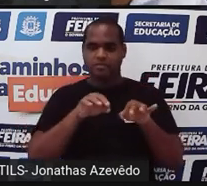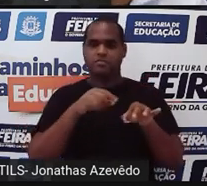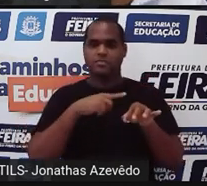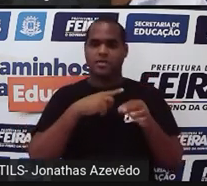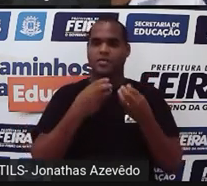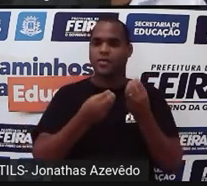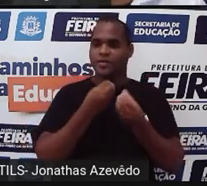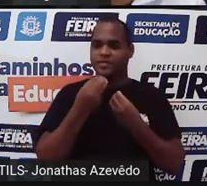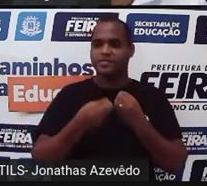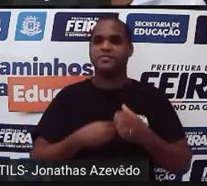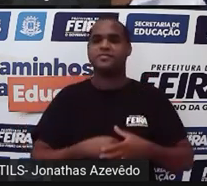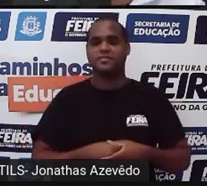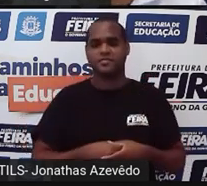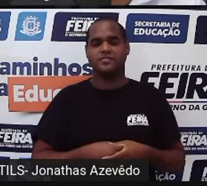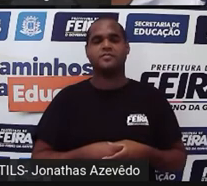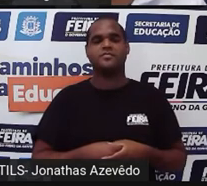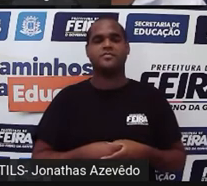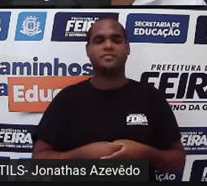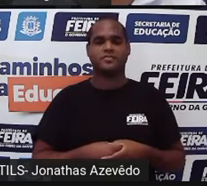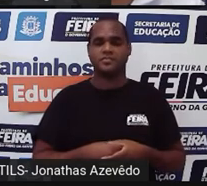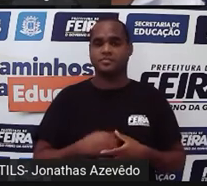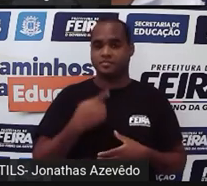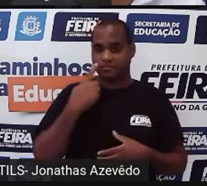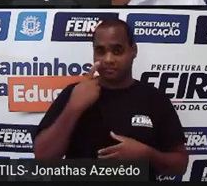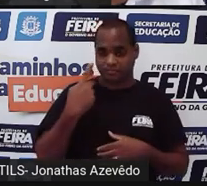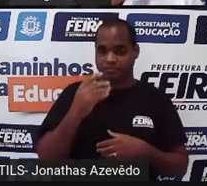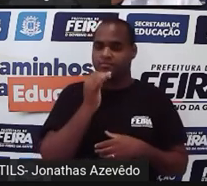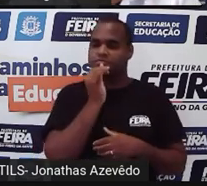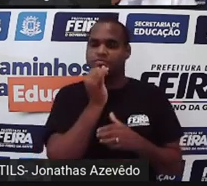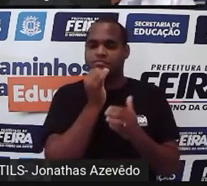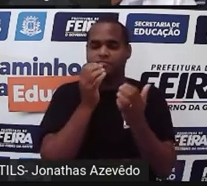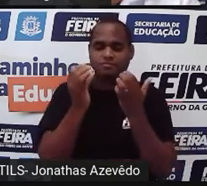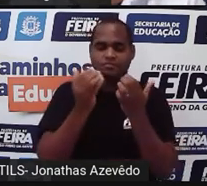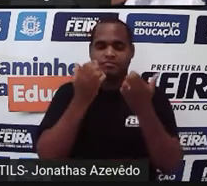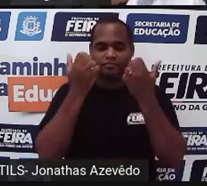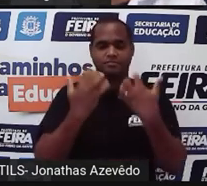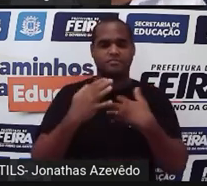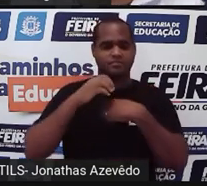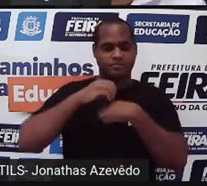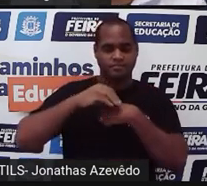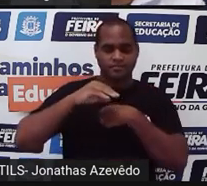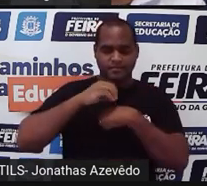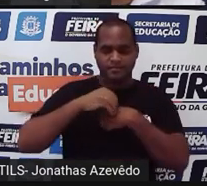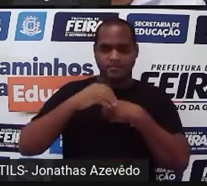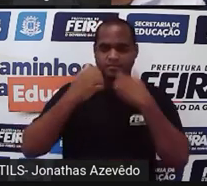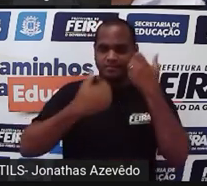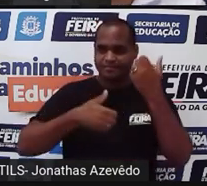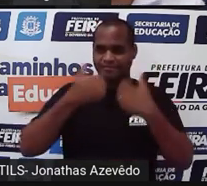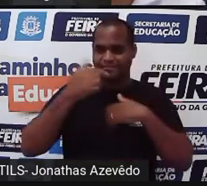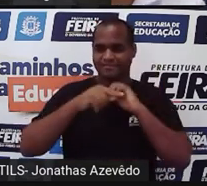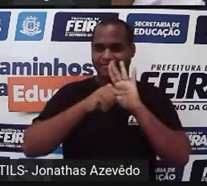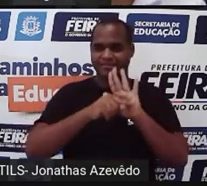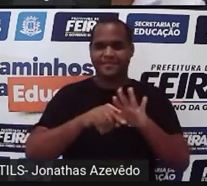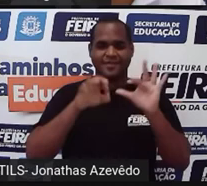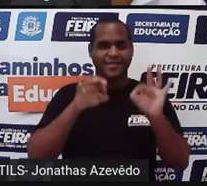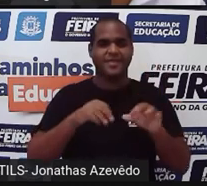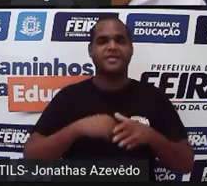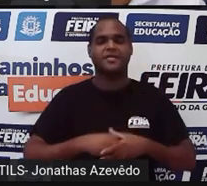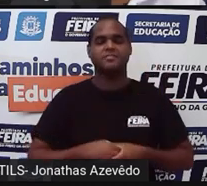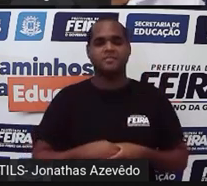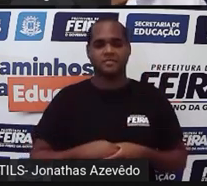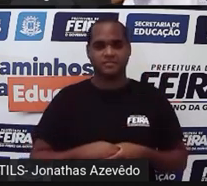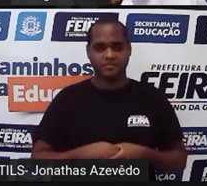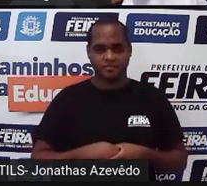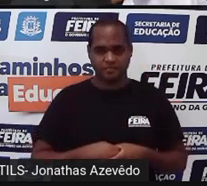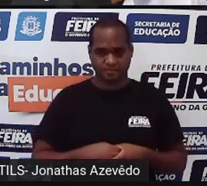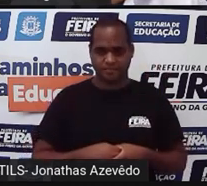matemática, tá? Esse é um exemplo que eu estou trazendo para você. Aliás, são alguns exemplos que eu estou trazendo para você, certo?